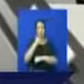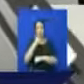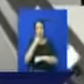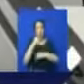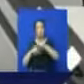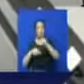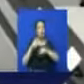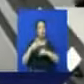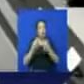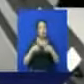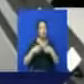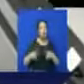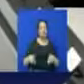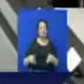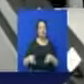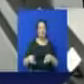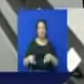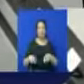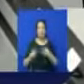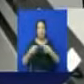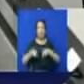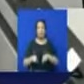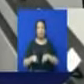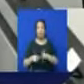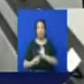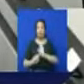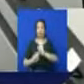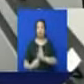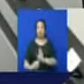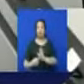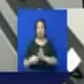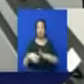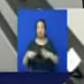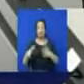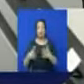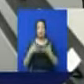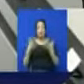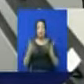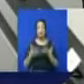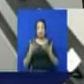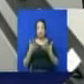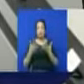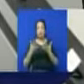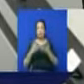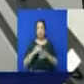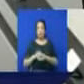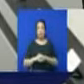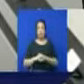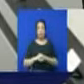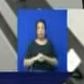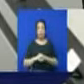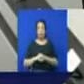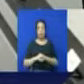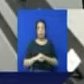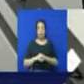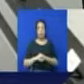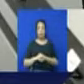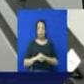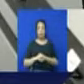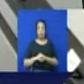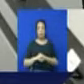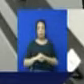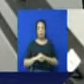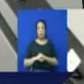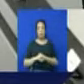das músicas, mas a gente quer mostrar exatamente essa alegria que nós temos e que nós vivemos. E queremos,